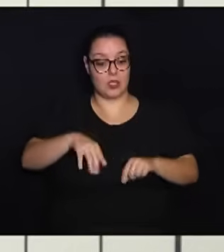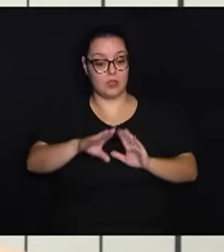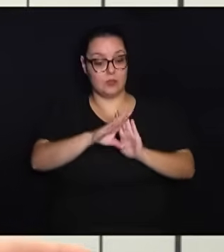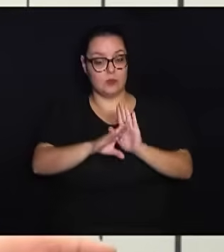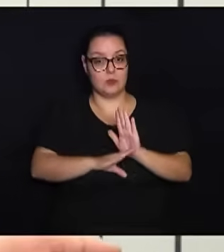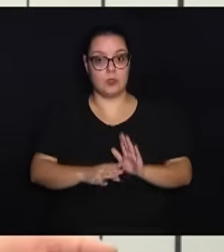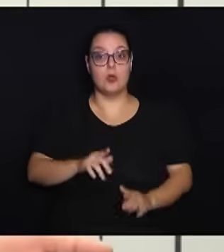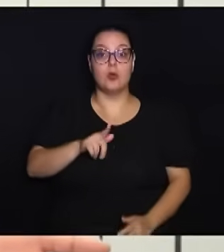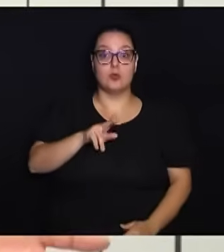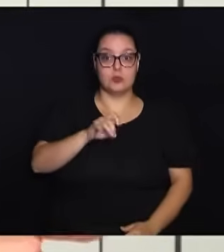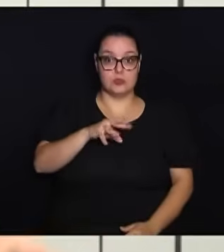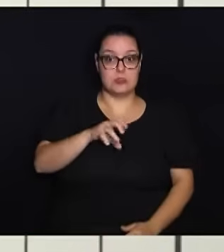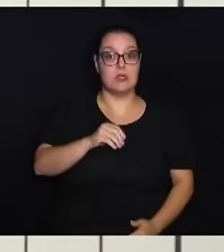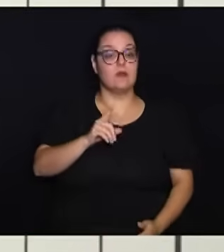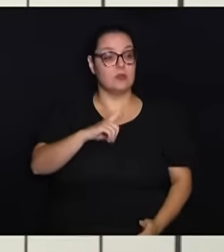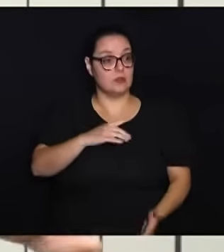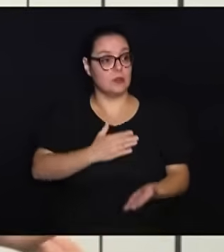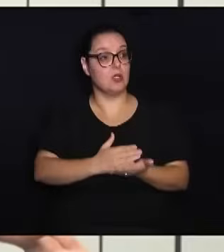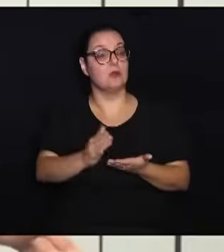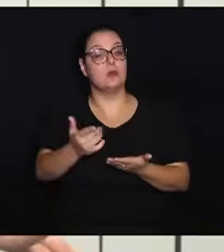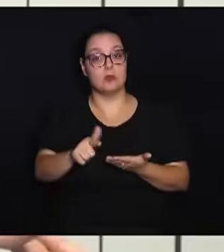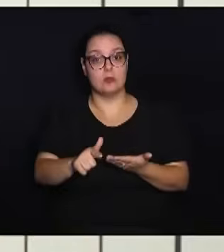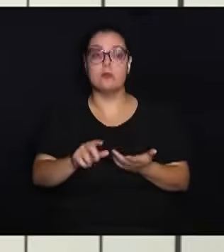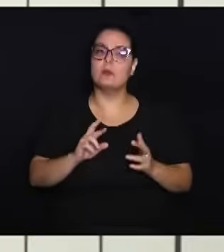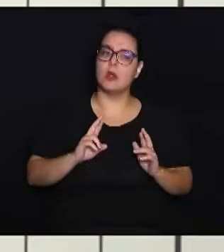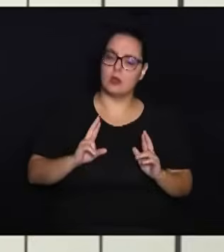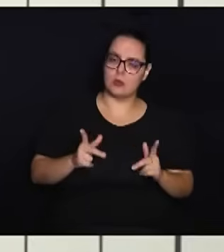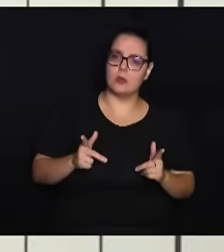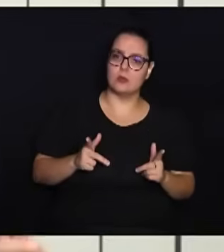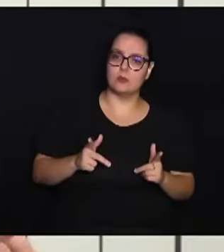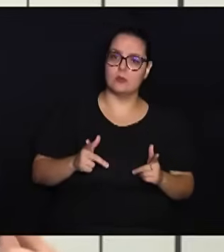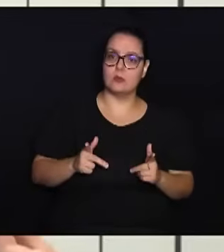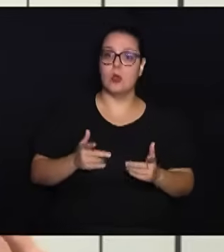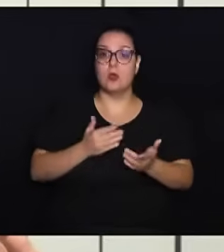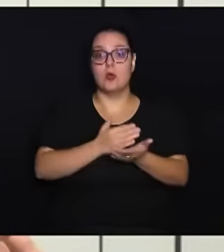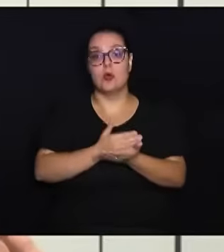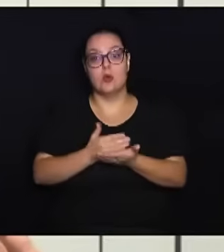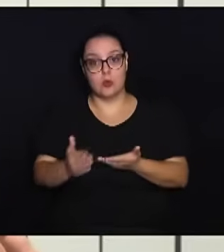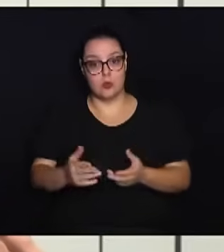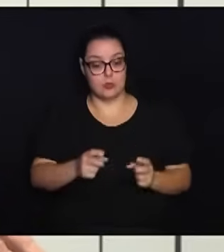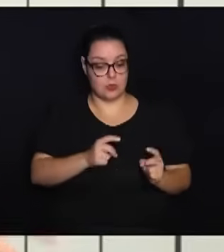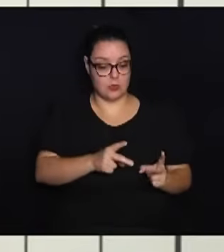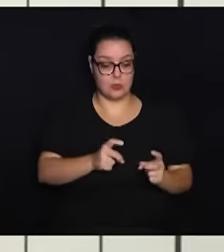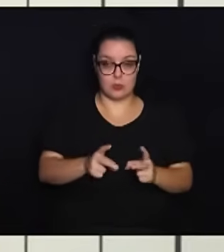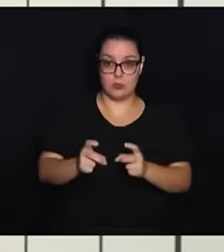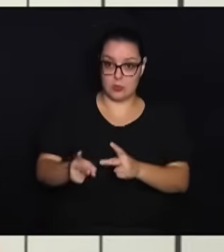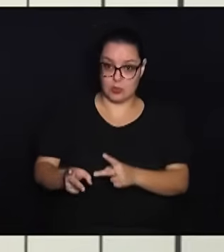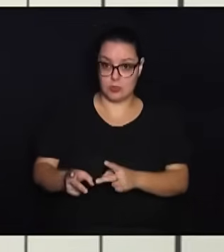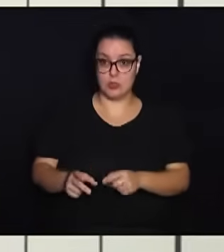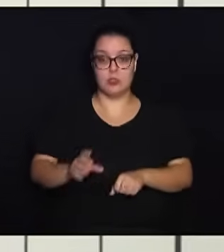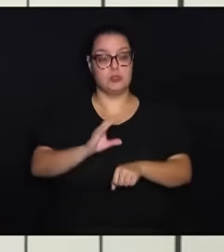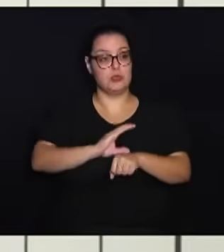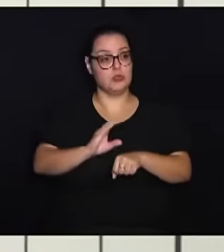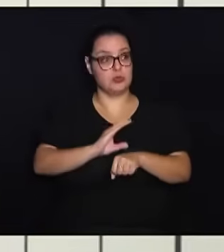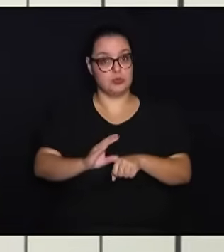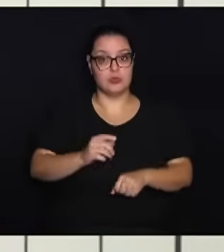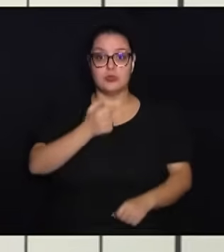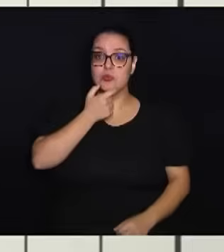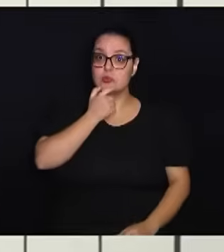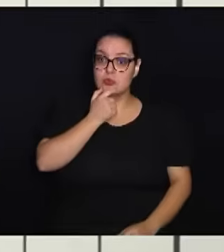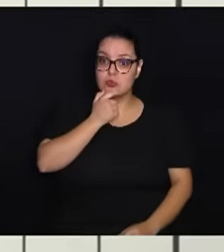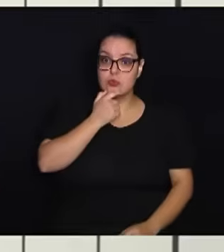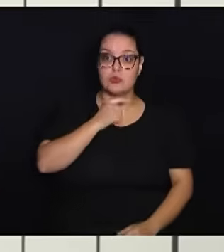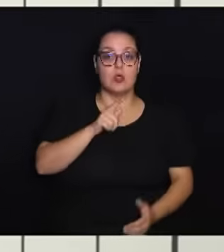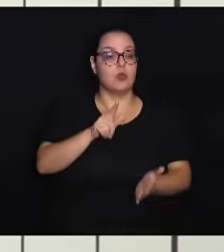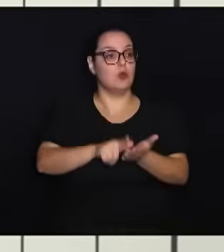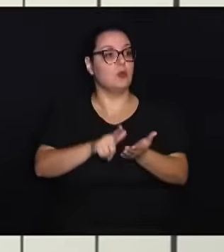Gustavo também teve um recomeço, mas um recomeço diferente. Ele iniciou como vendedor, né, de cursos de inglês. Gustavo